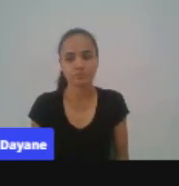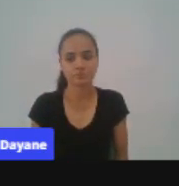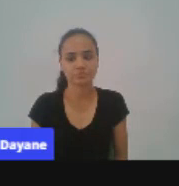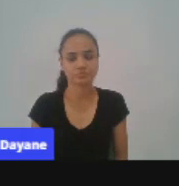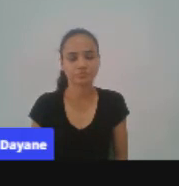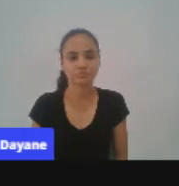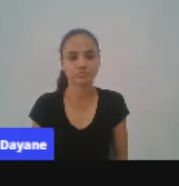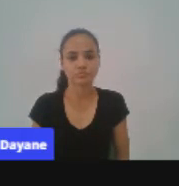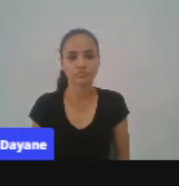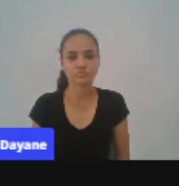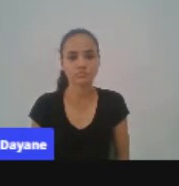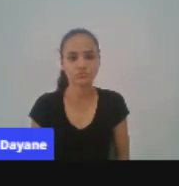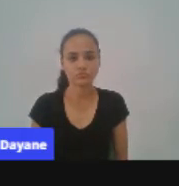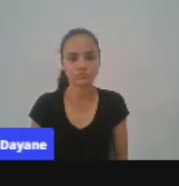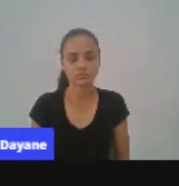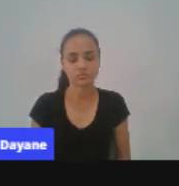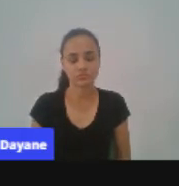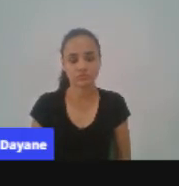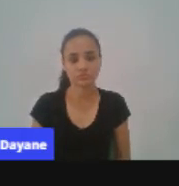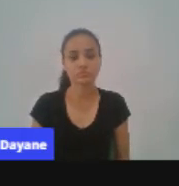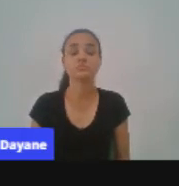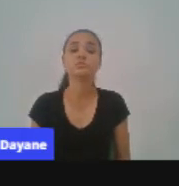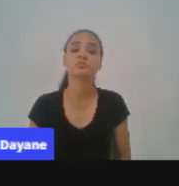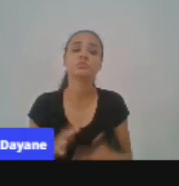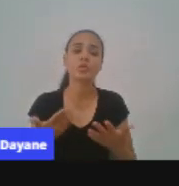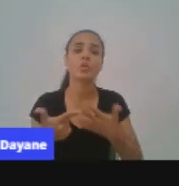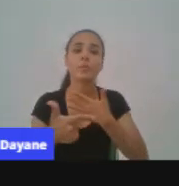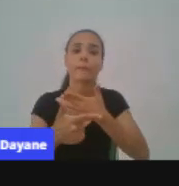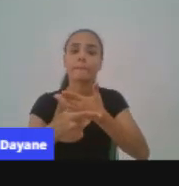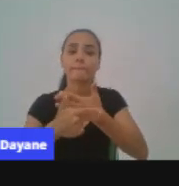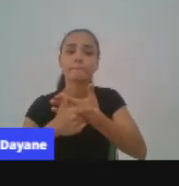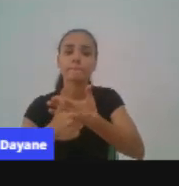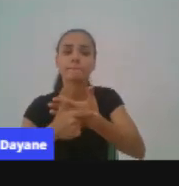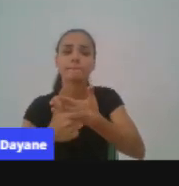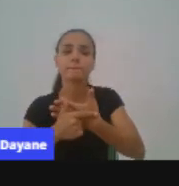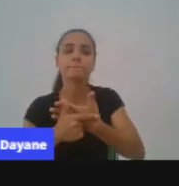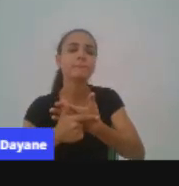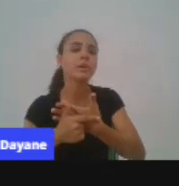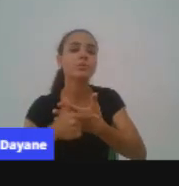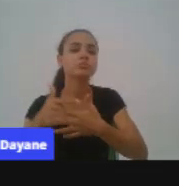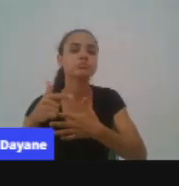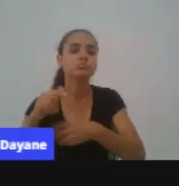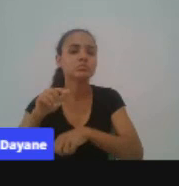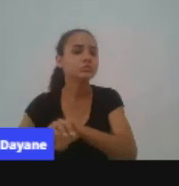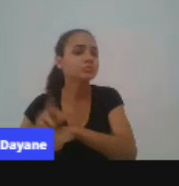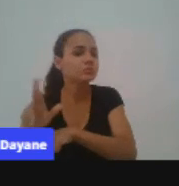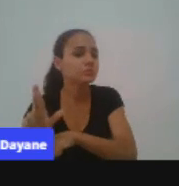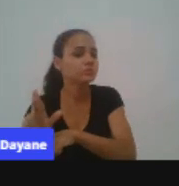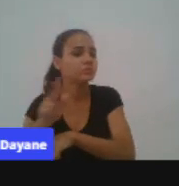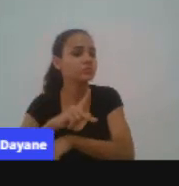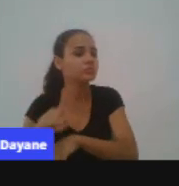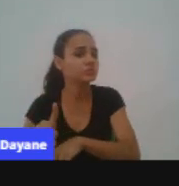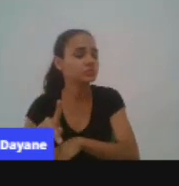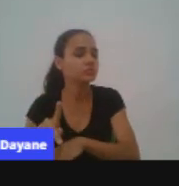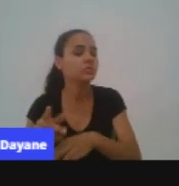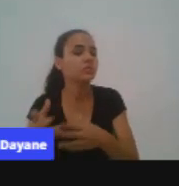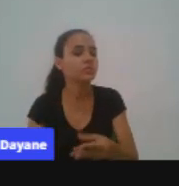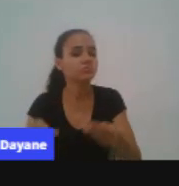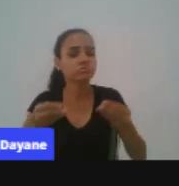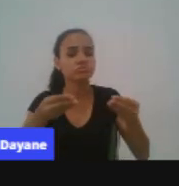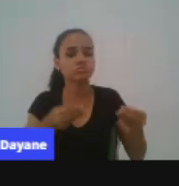E qual seria, então, o papel do professor? Quando você receber esse caderno, você tem que entender que ele não é o único instrumento educacional que você